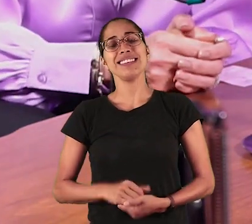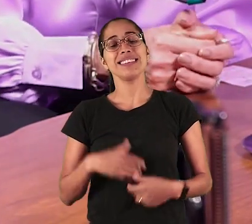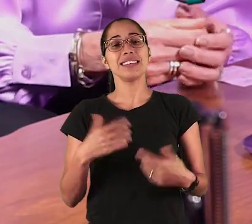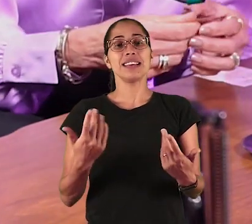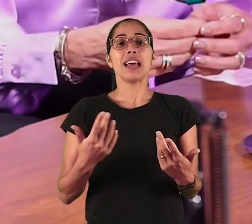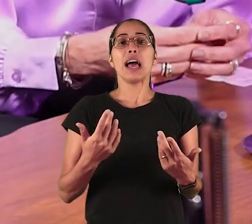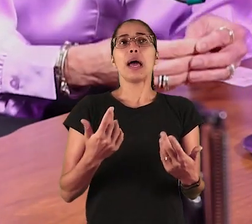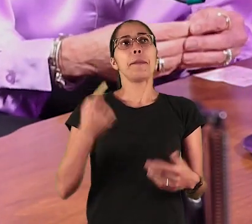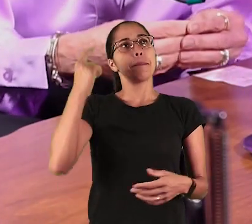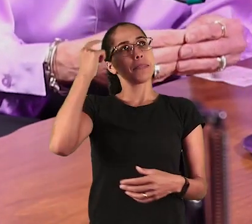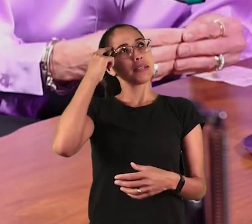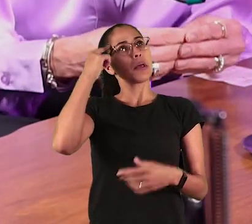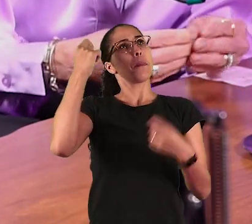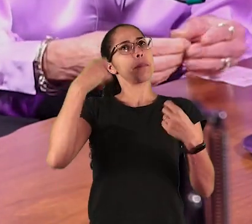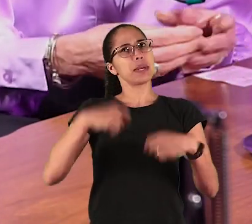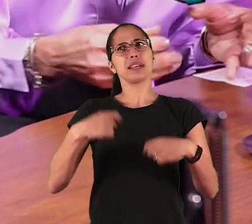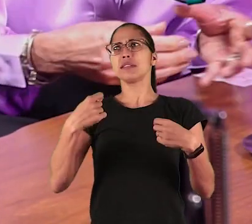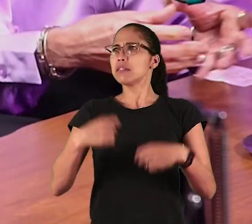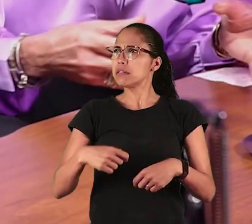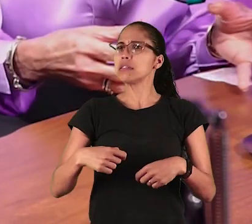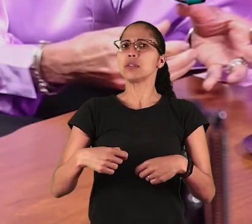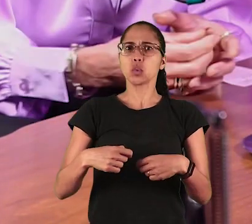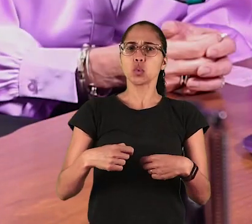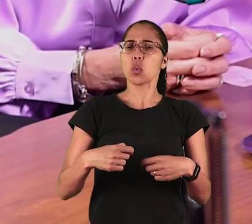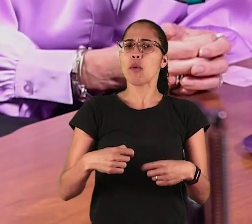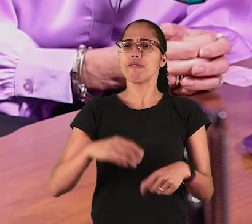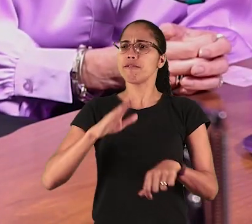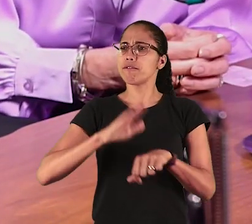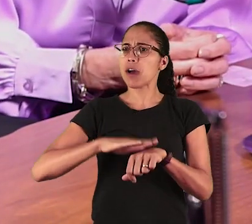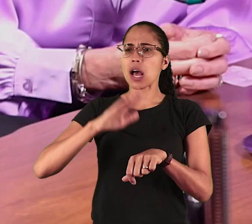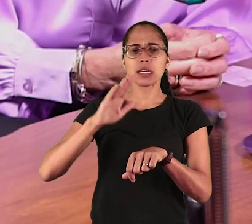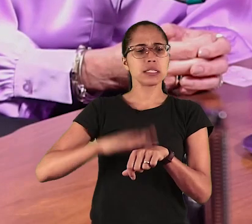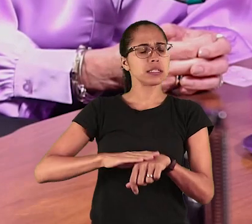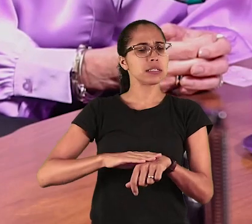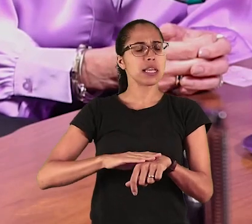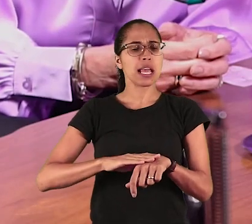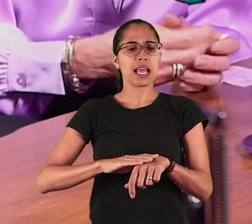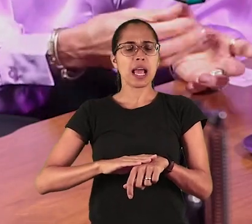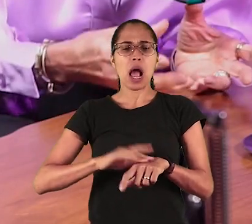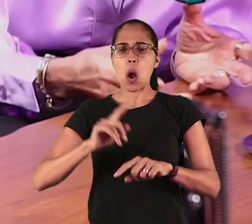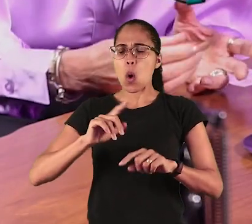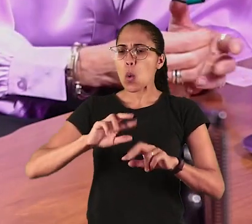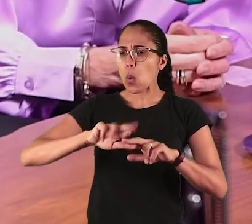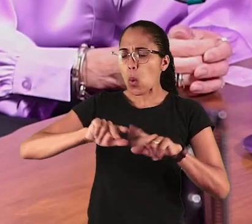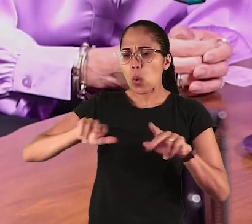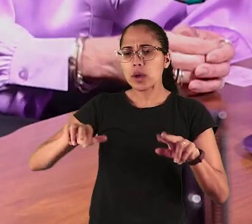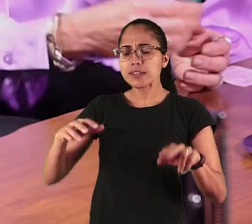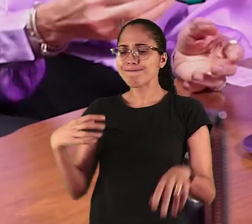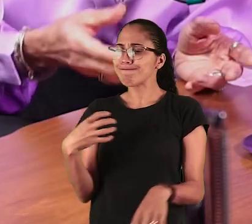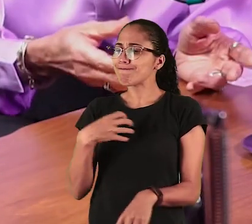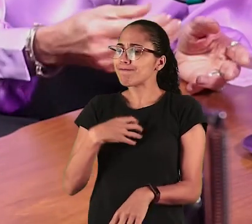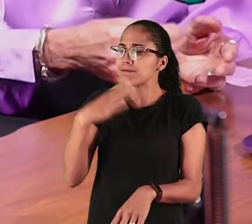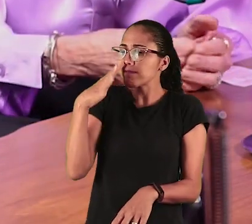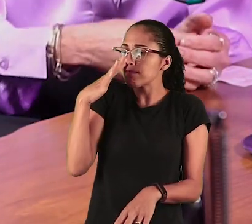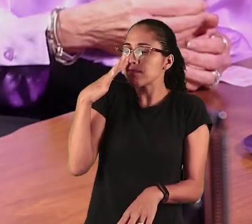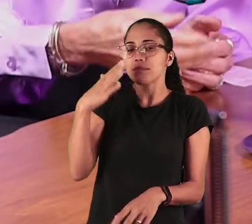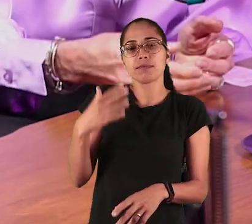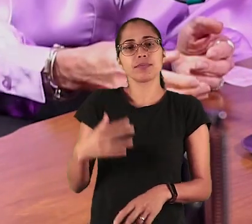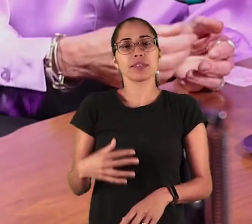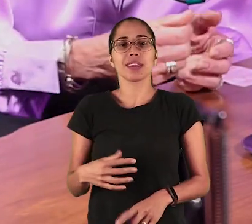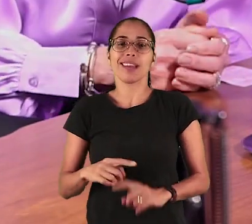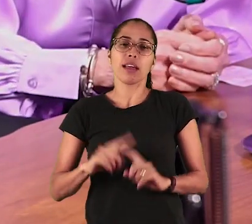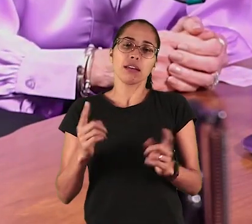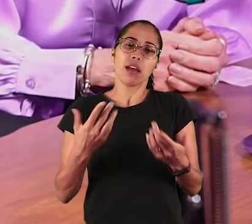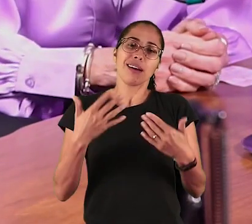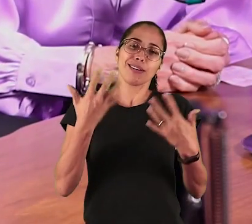né então num determinado momento eu pensei não eu preciso realmente estar fazendo algo que me inspire mais enfim tomei a decisão